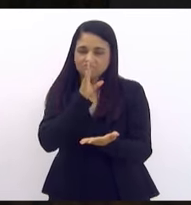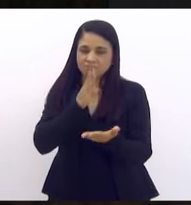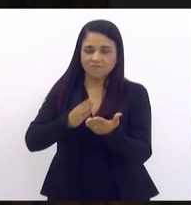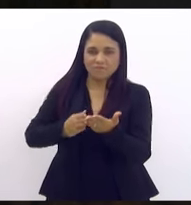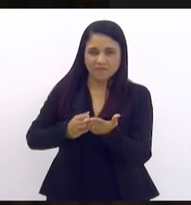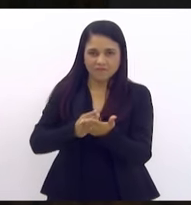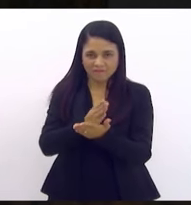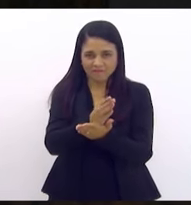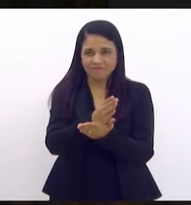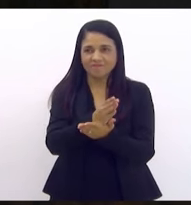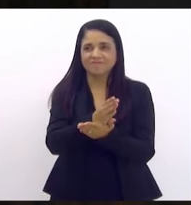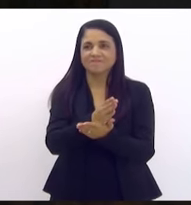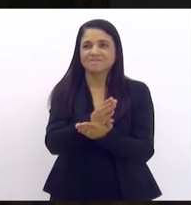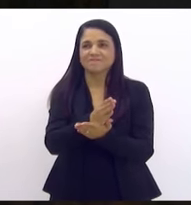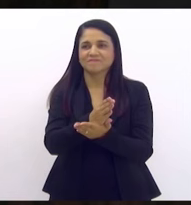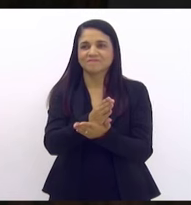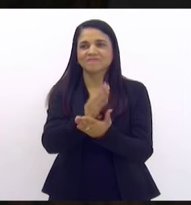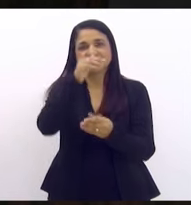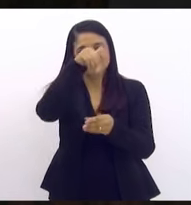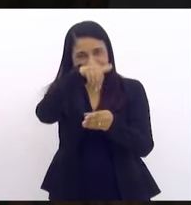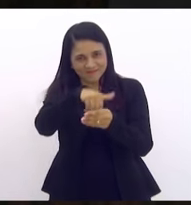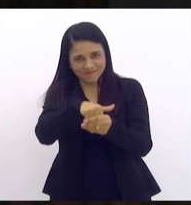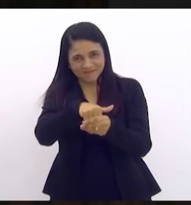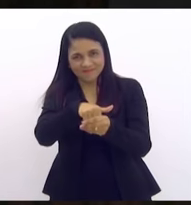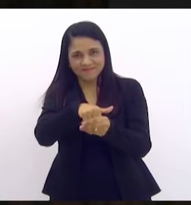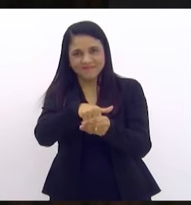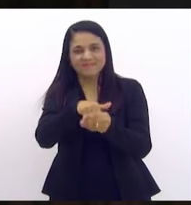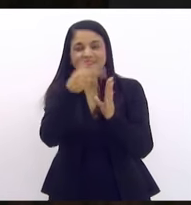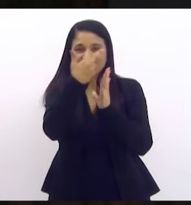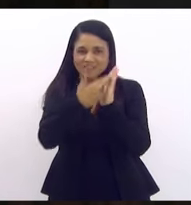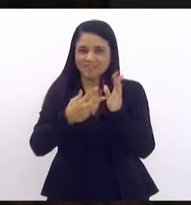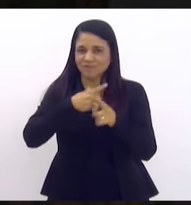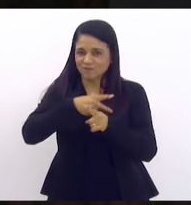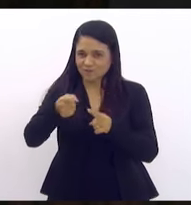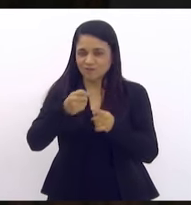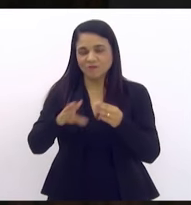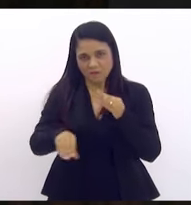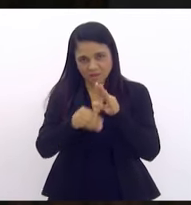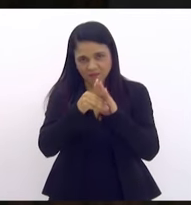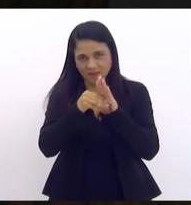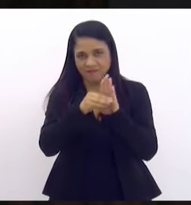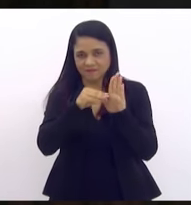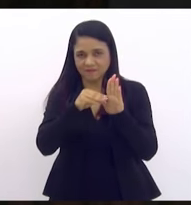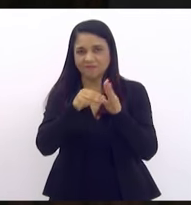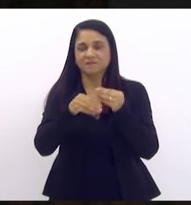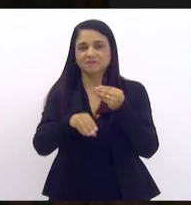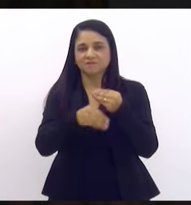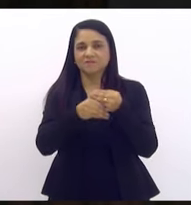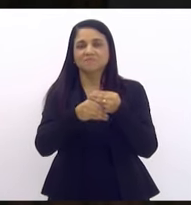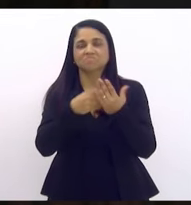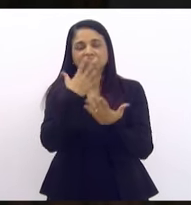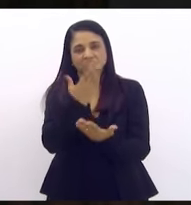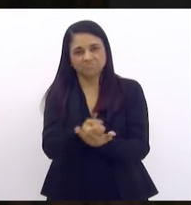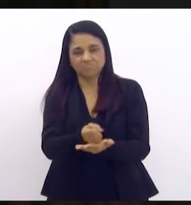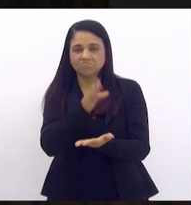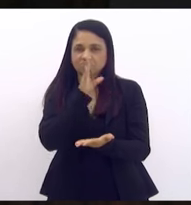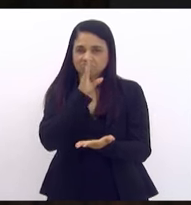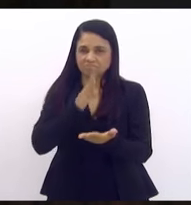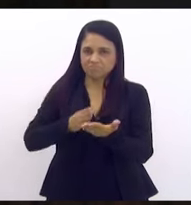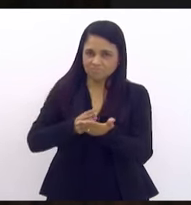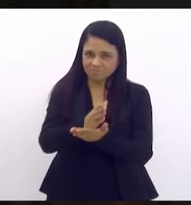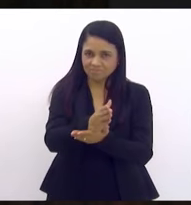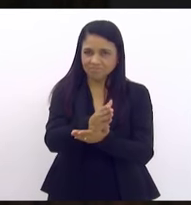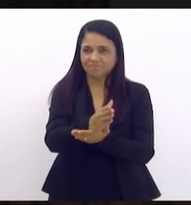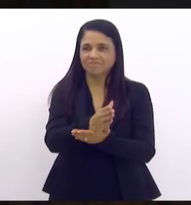estão aprovado em votação a redação do vencido assim emendada senhores que aprovam permaneça Como estão